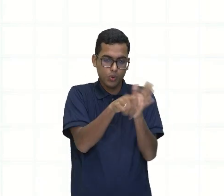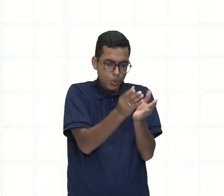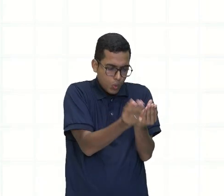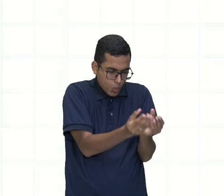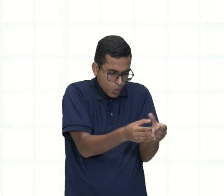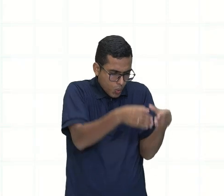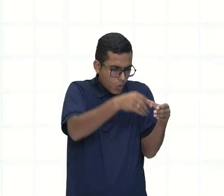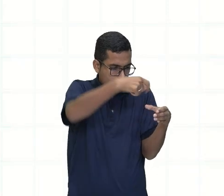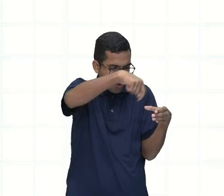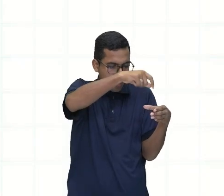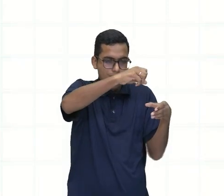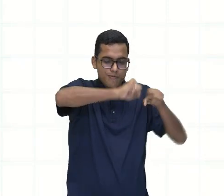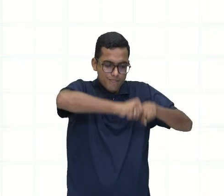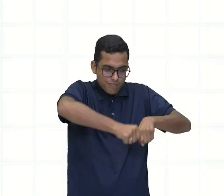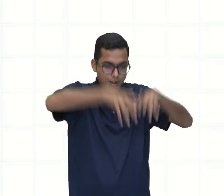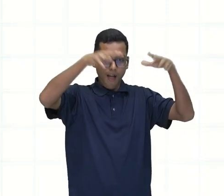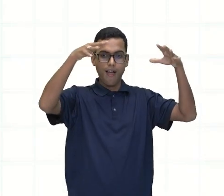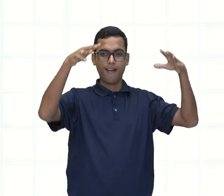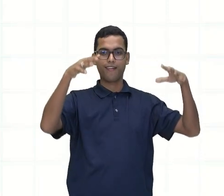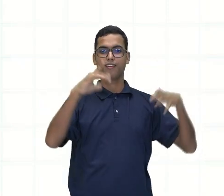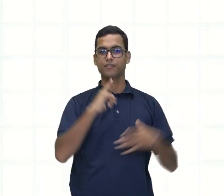mágica. Magic potion.